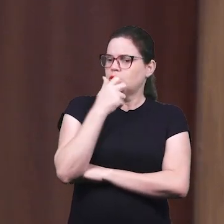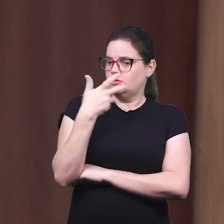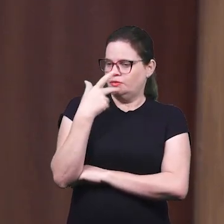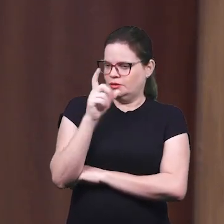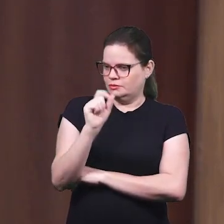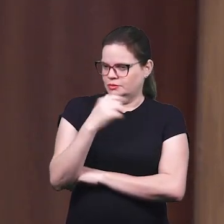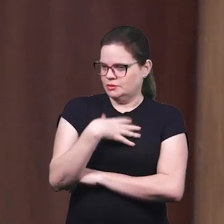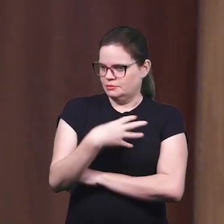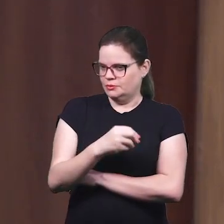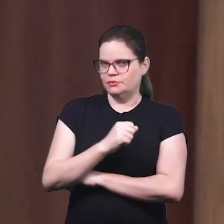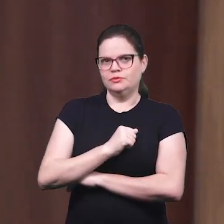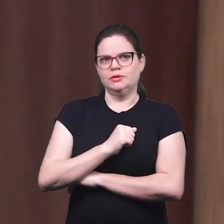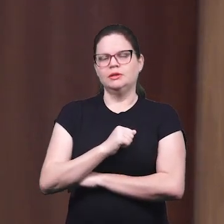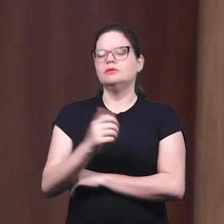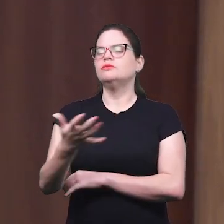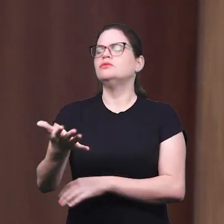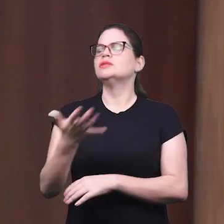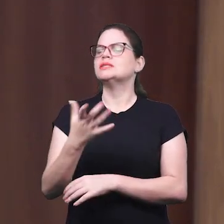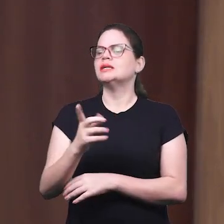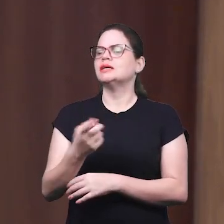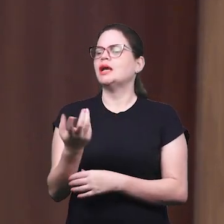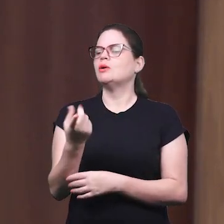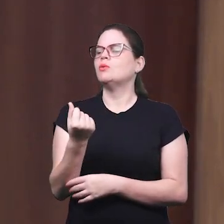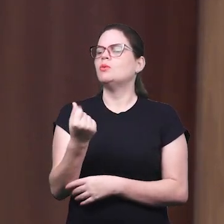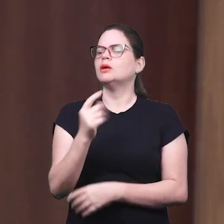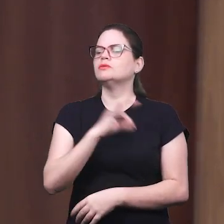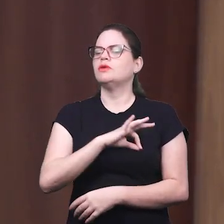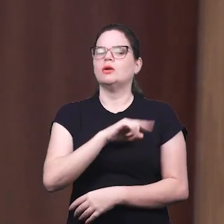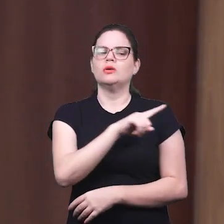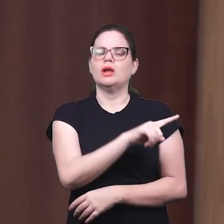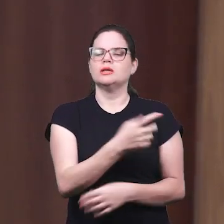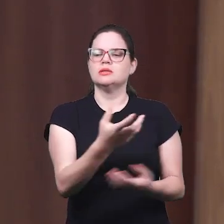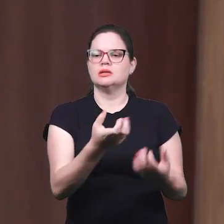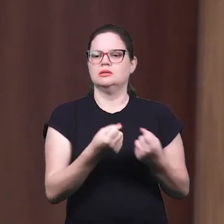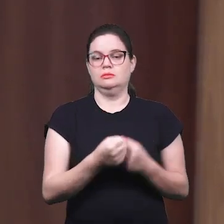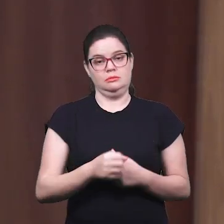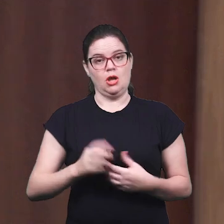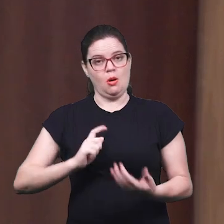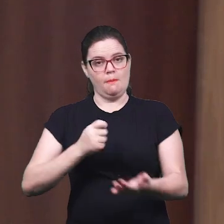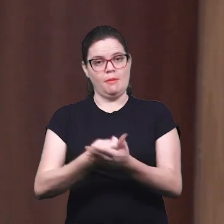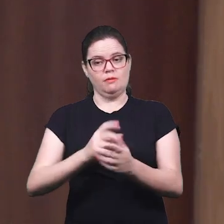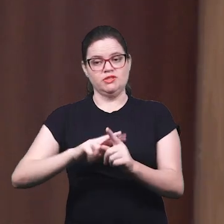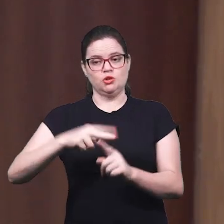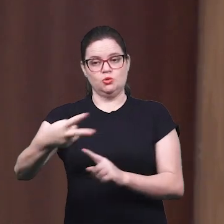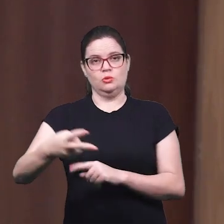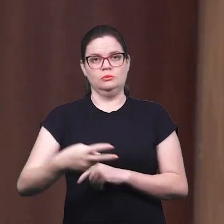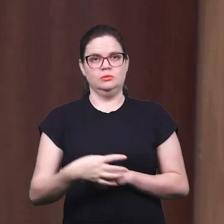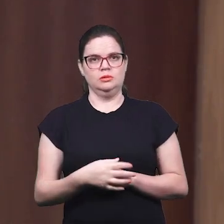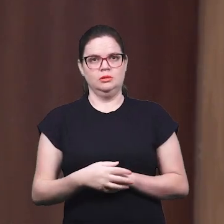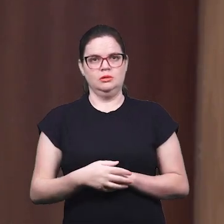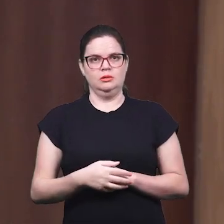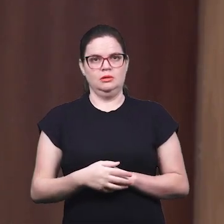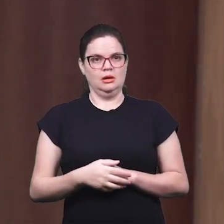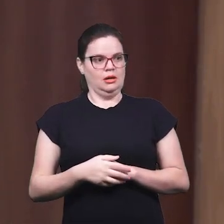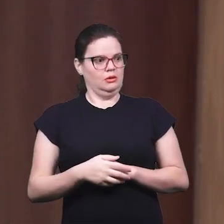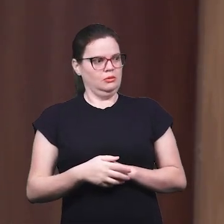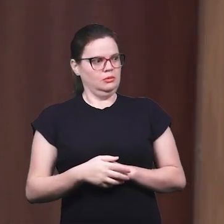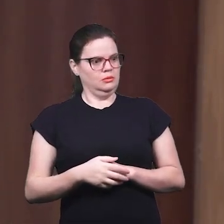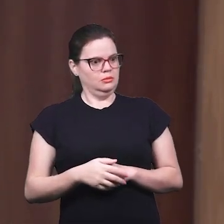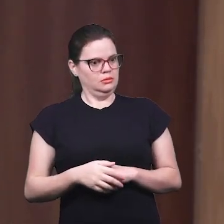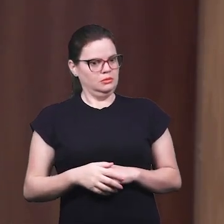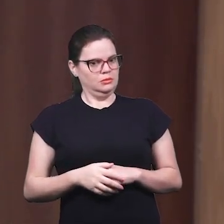filho, quanto é que você ganha no diário? Eu ganho X, eu lhe dou o dobro. Aí eu tremi,